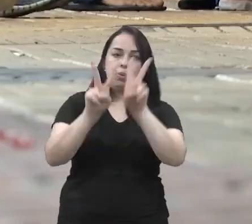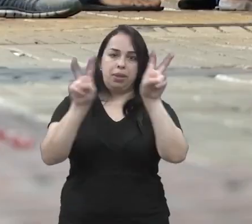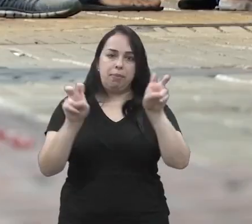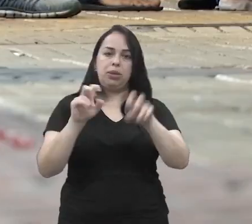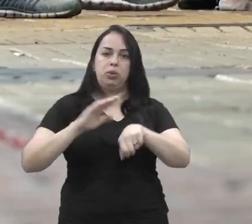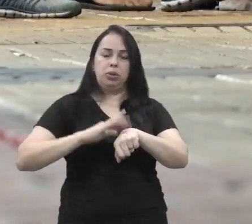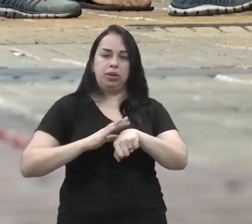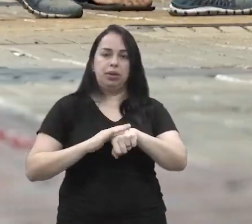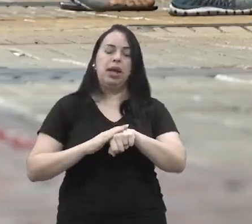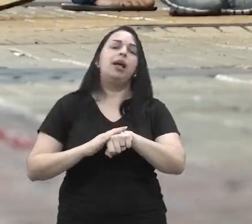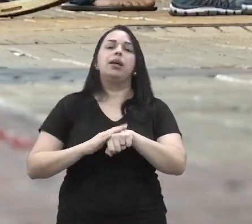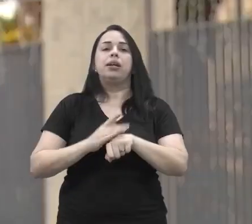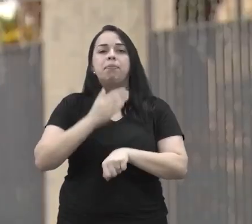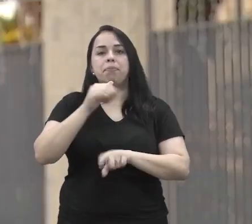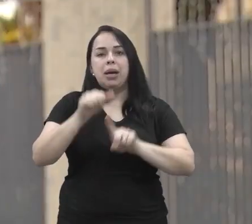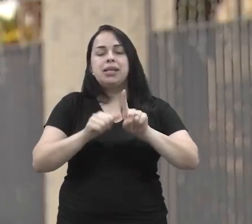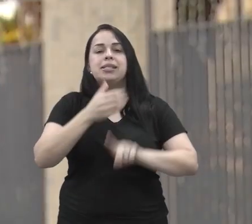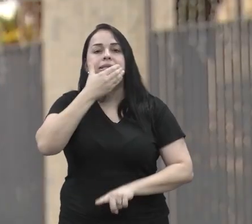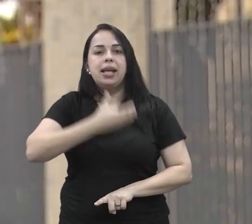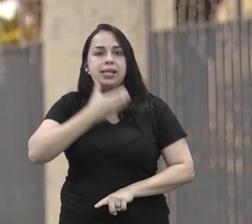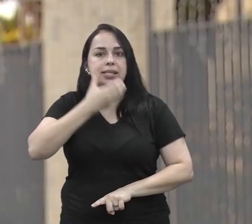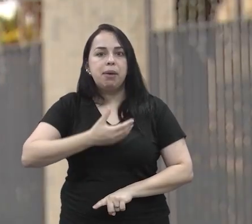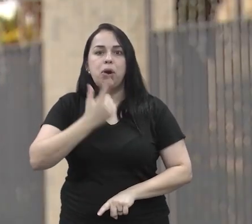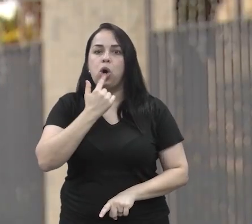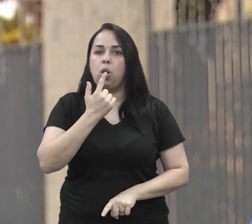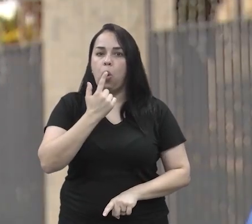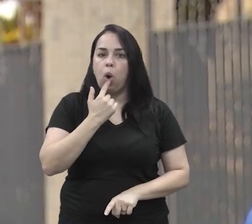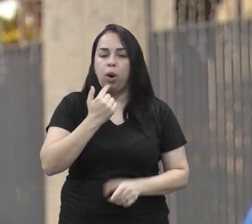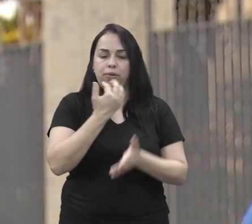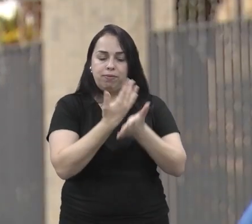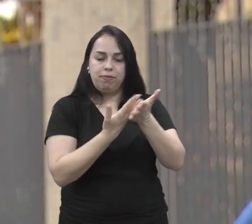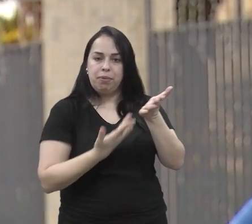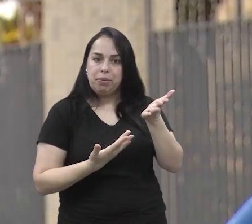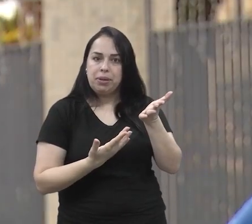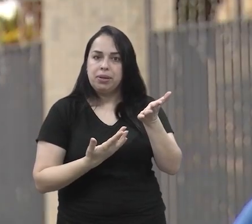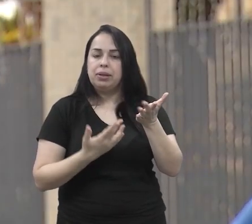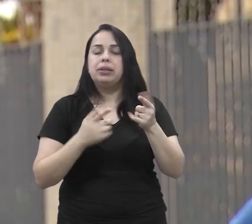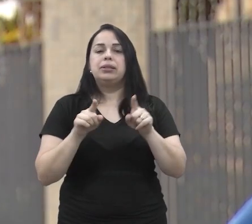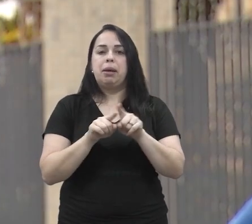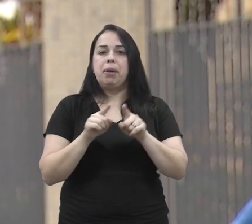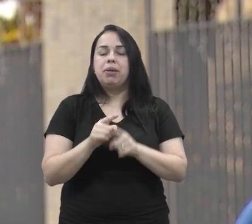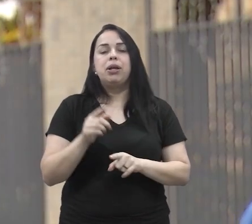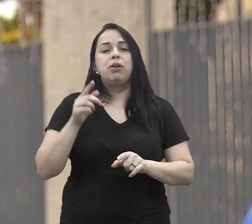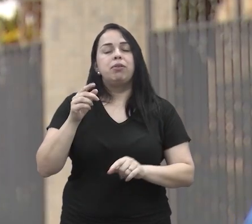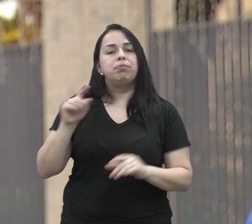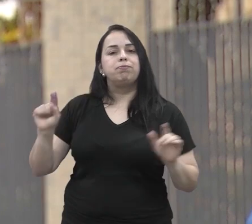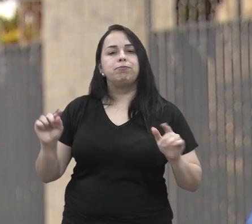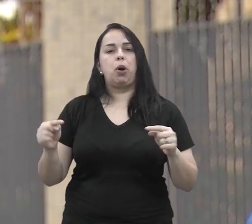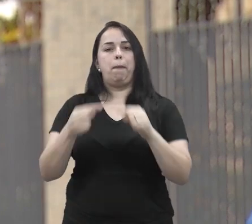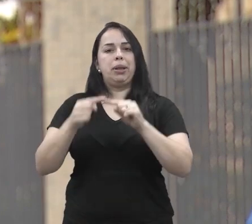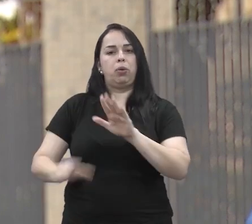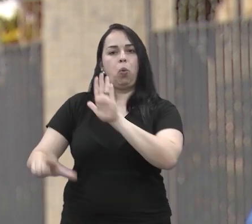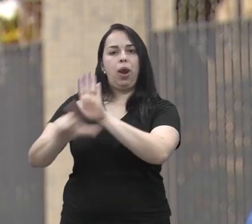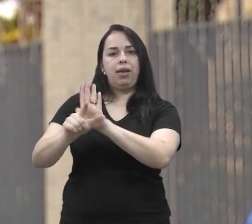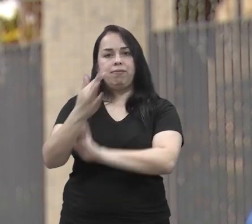a população sobre a doença. A campanha Dezembro Vermelho foi oficializada por meio de uma lei federal